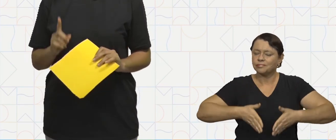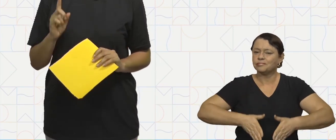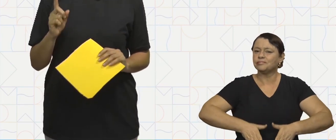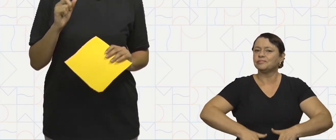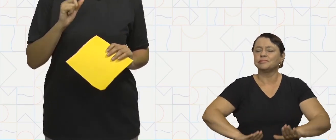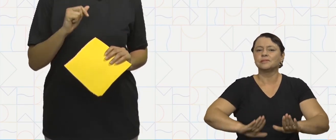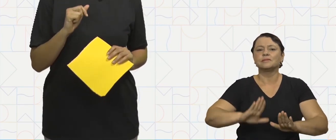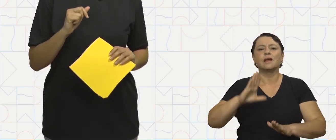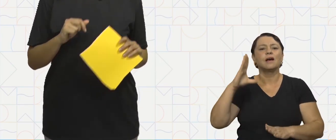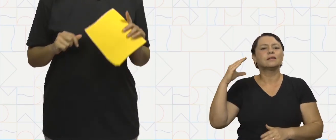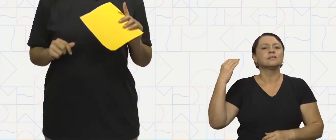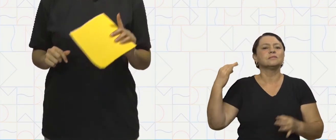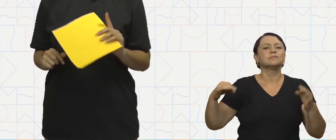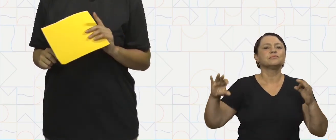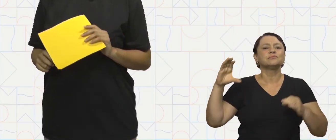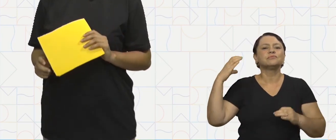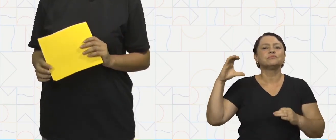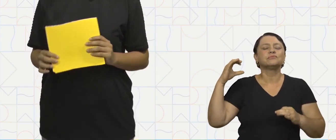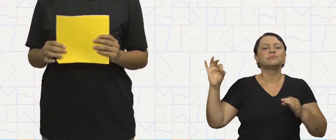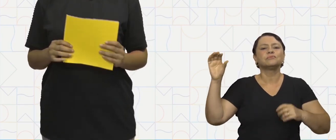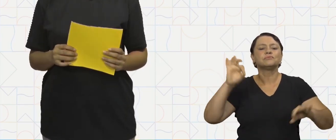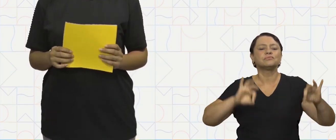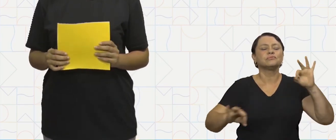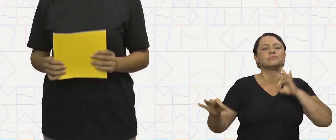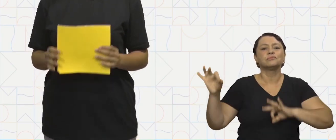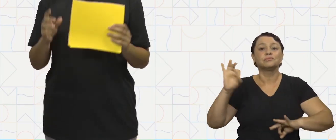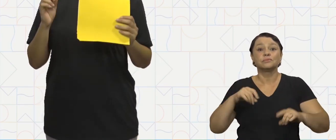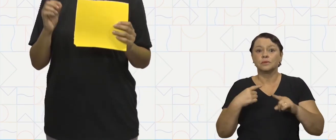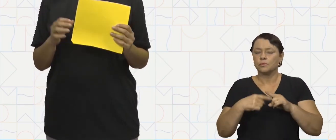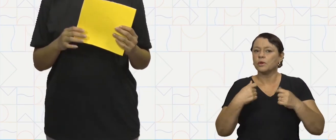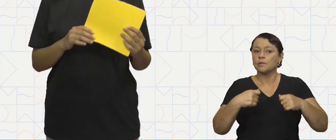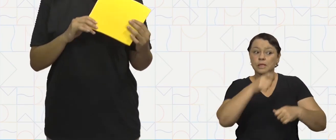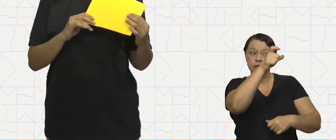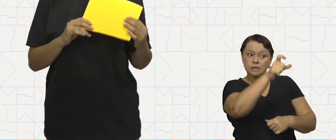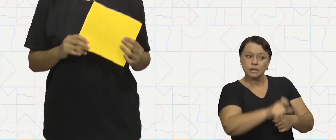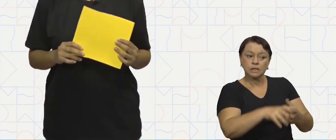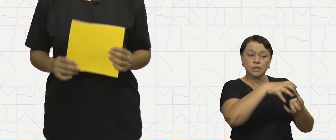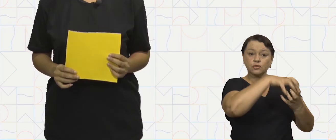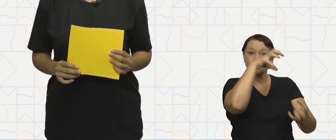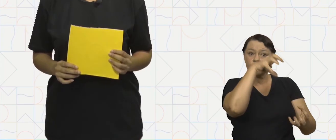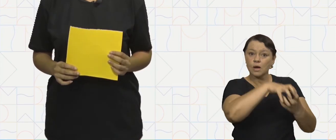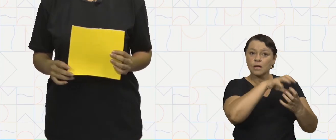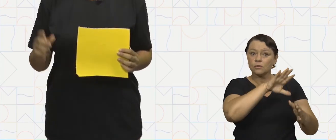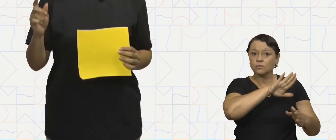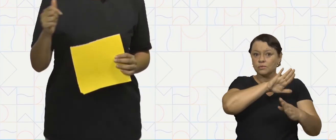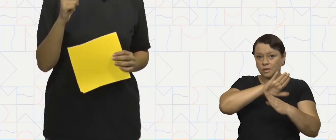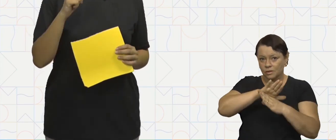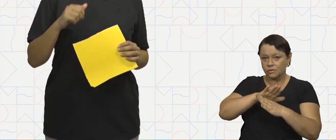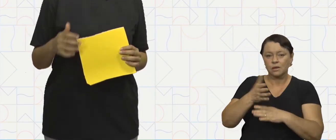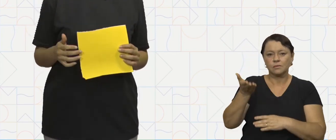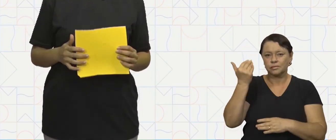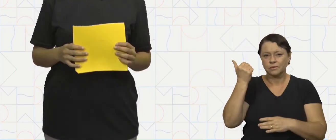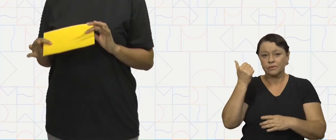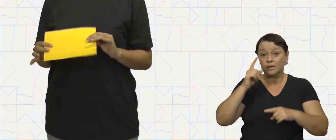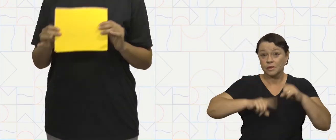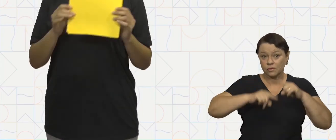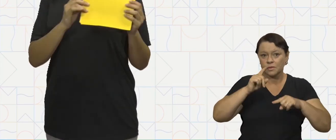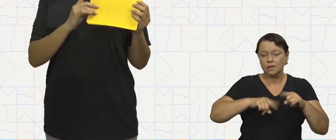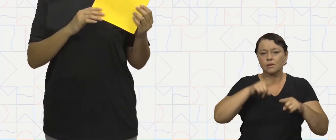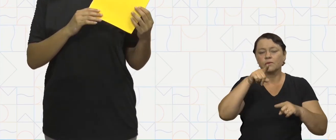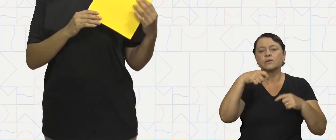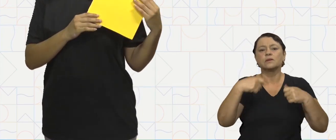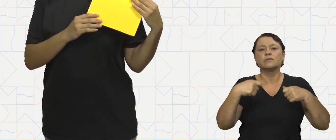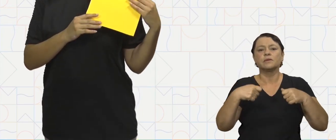cientista. Atenção! Esse experimento deve ser realizado com a supervisão de um adulto. Vamos aos materiais. Você